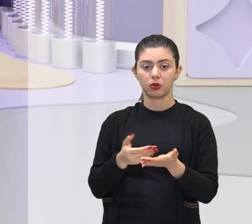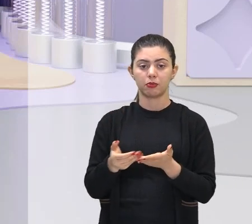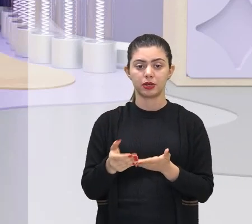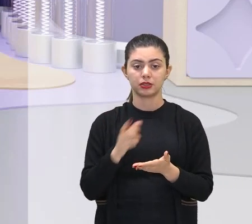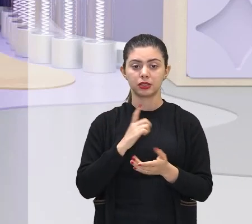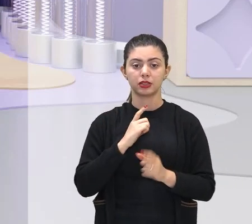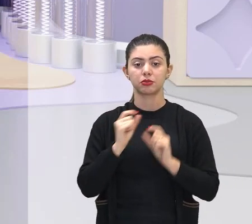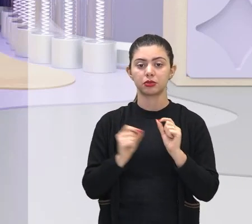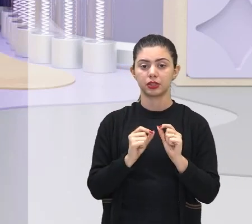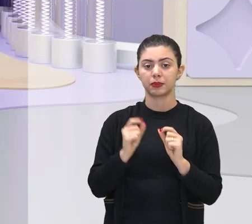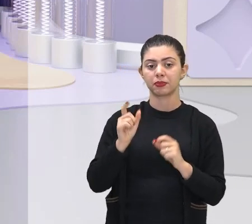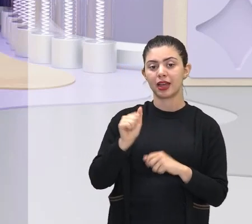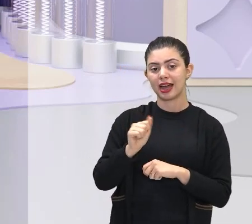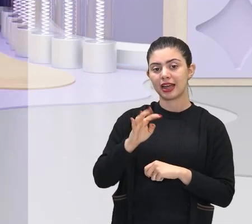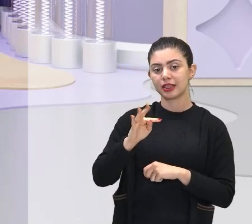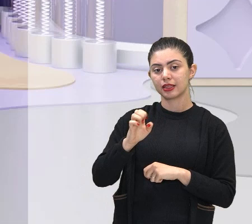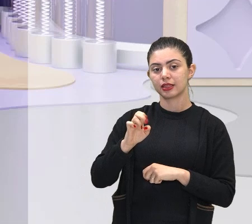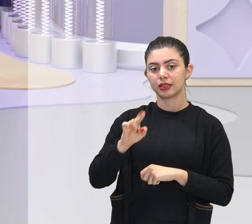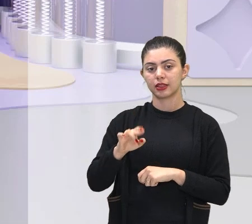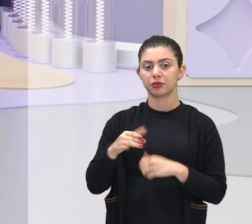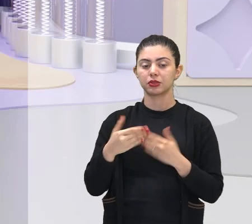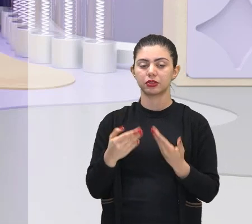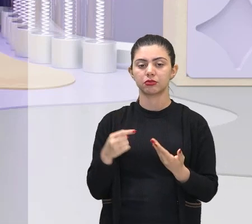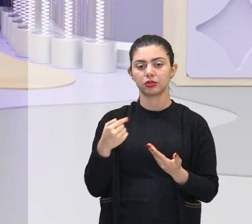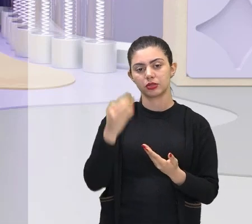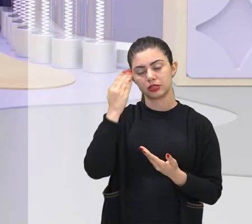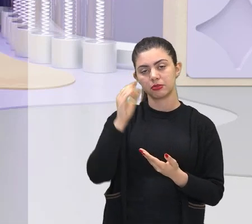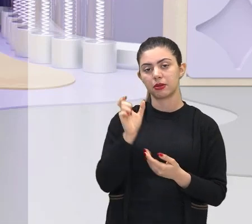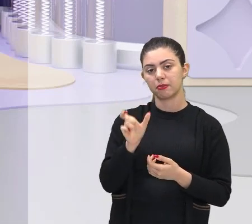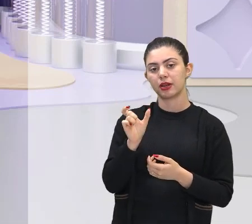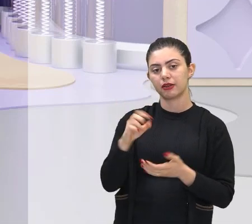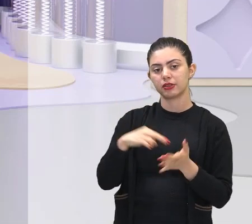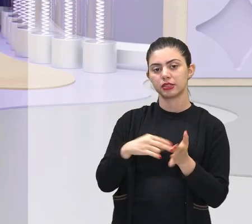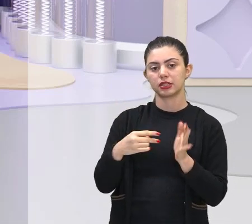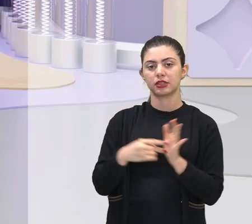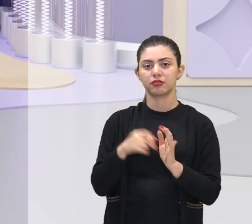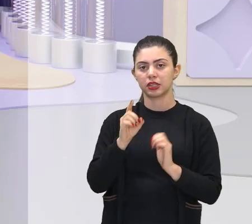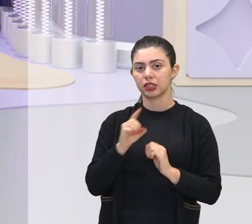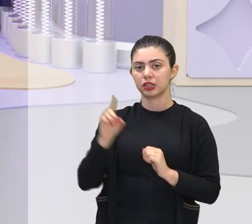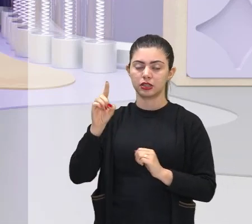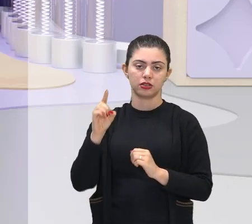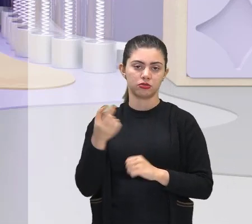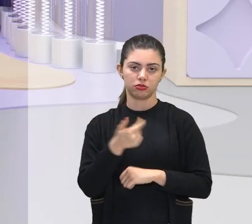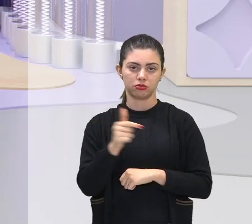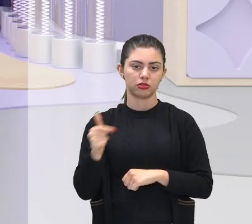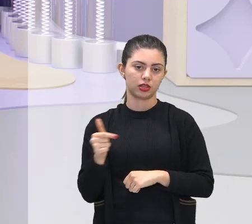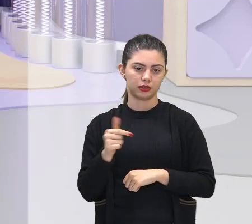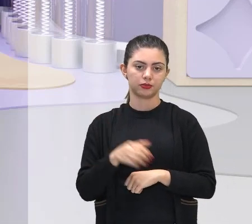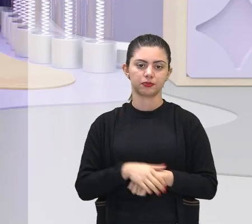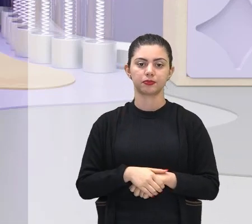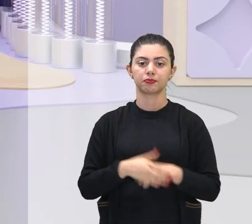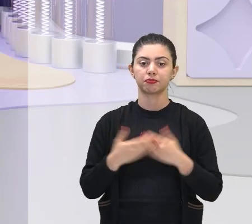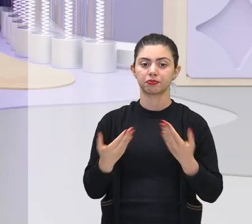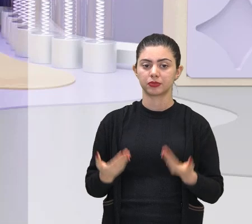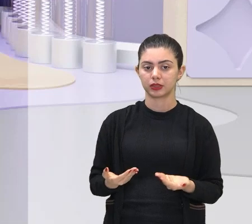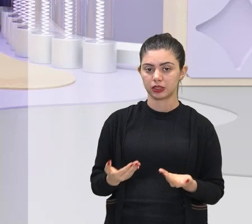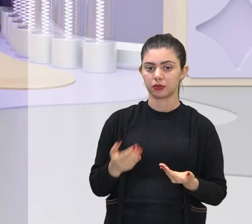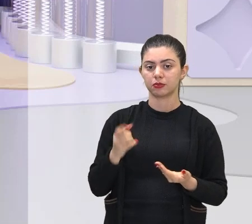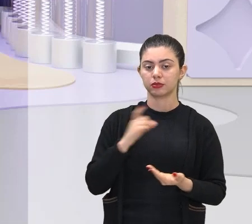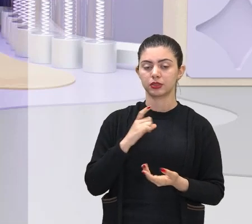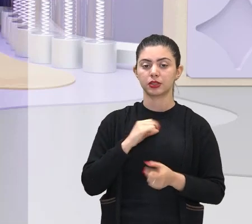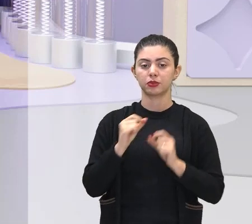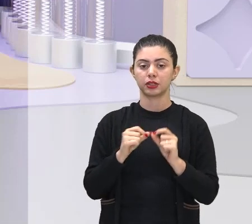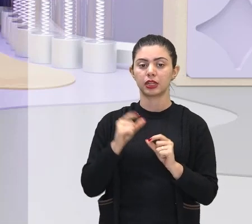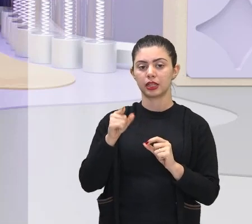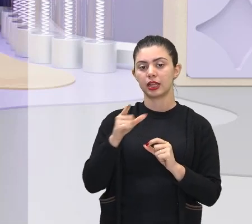substantivo ateu, que etimologicamente significa sem Deus, já que sua